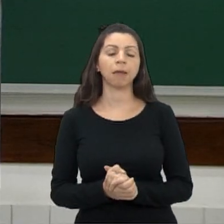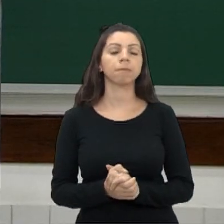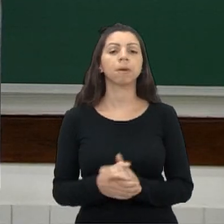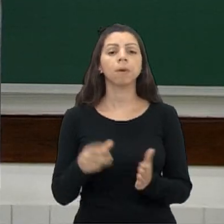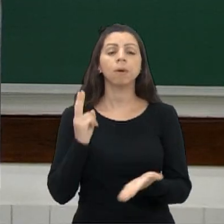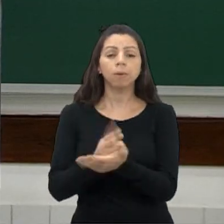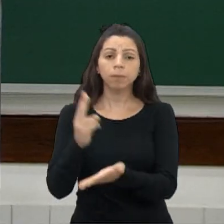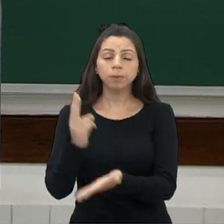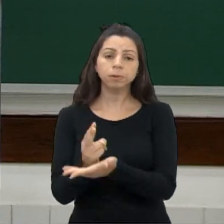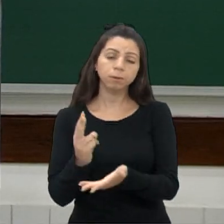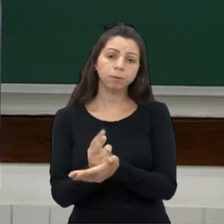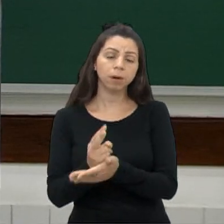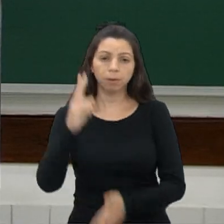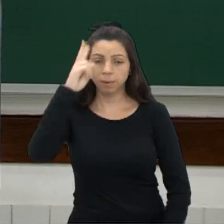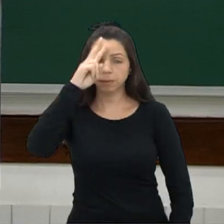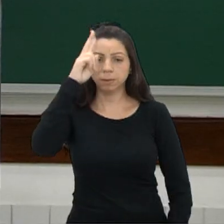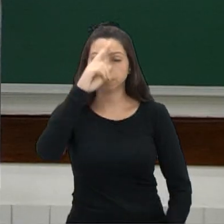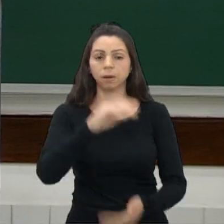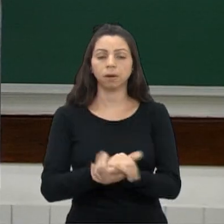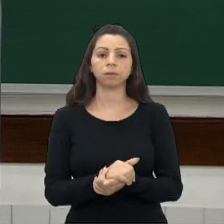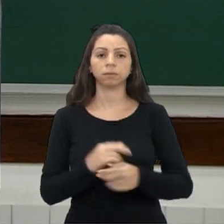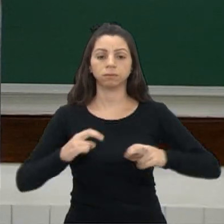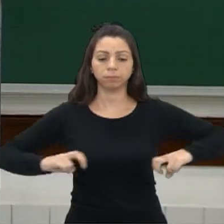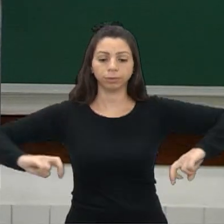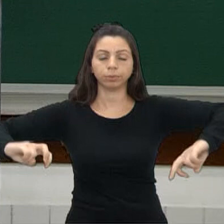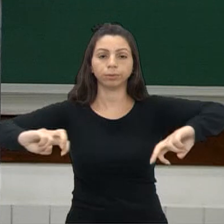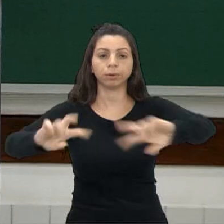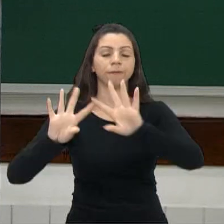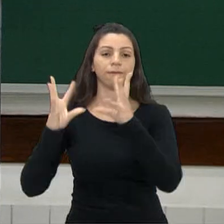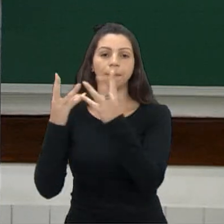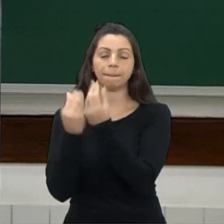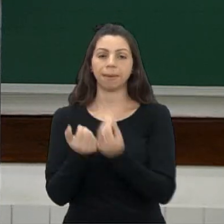dele, a continuação do jantar da família.